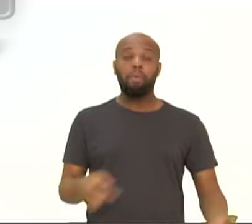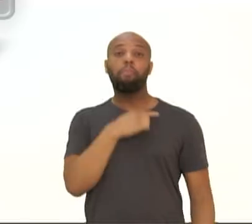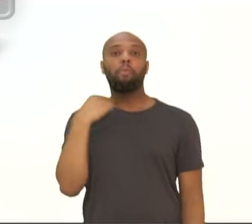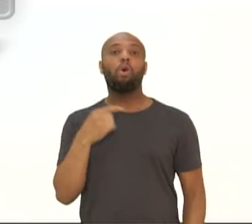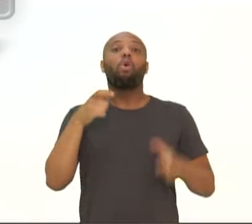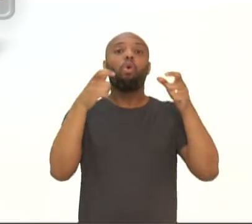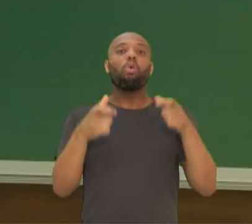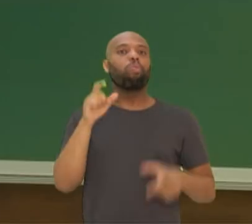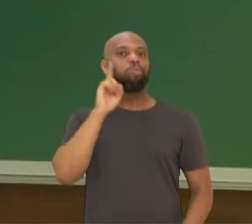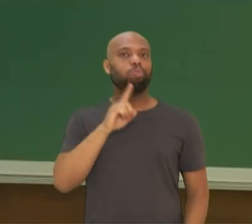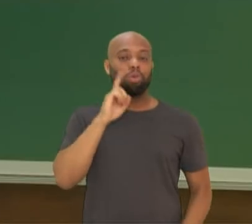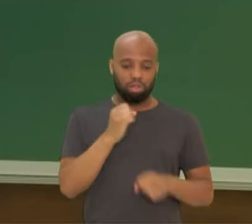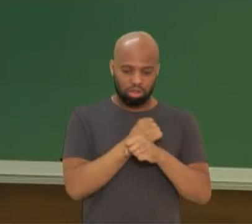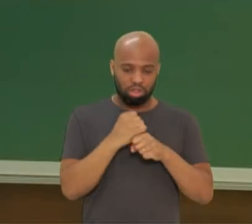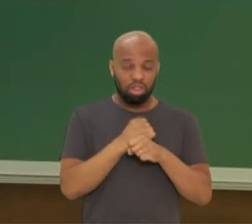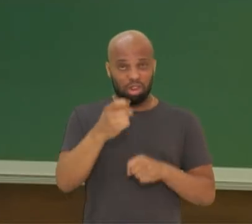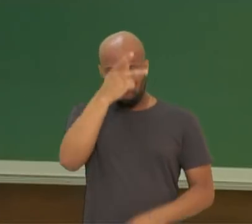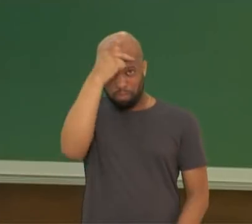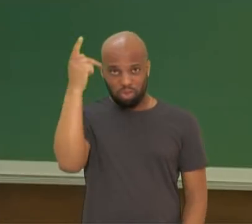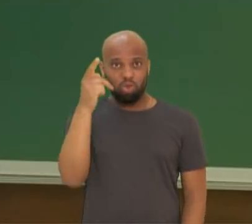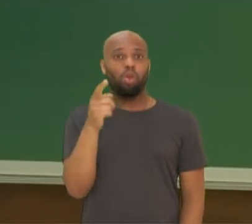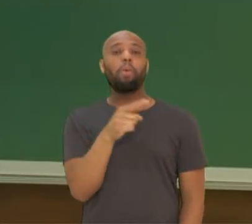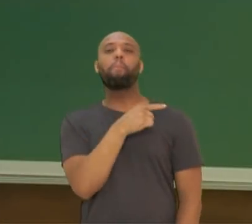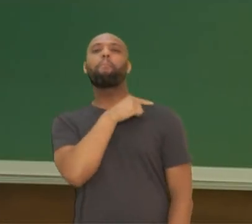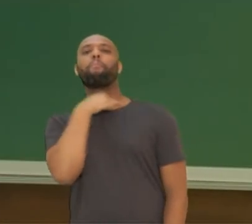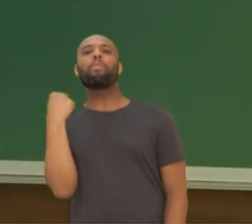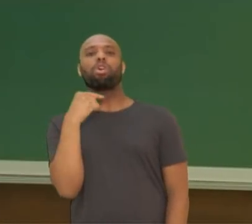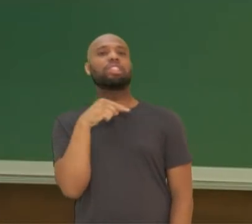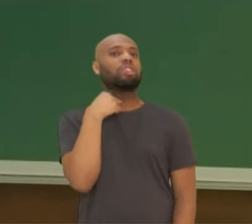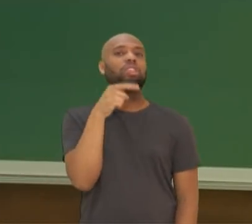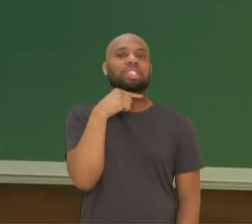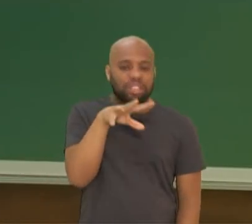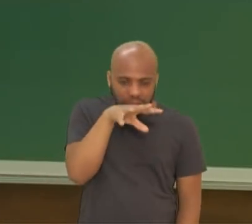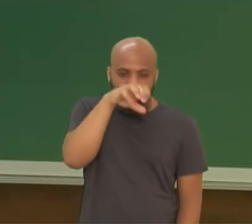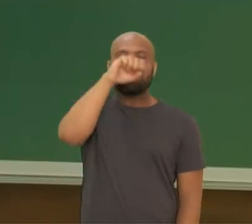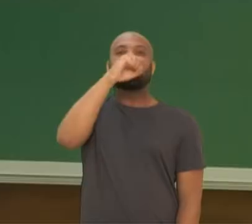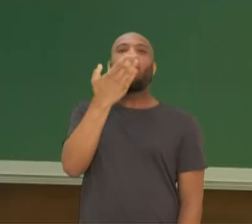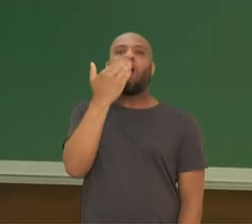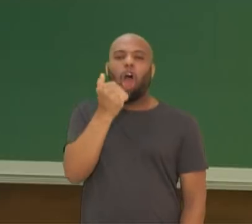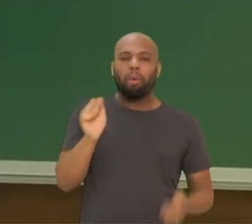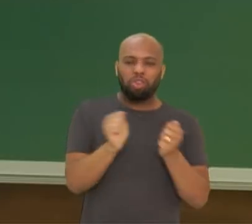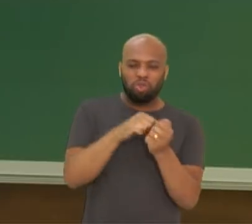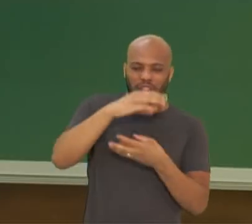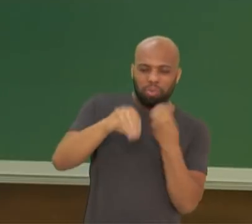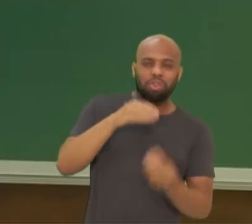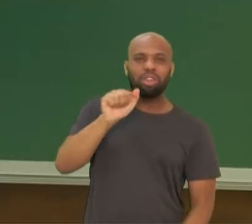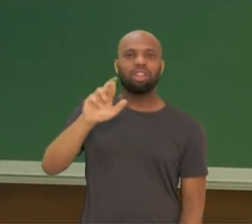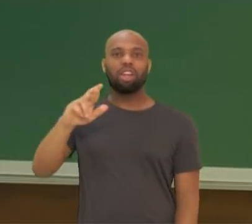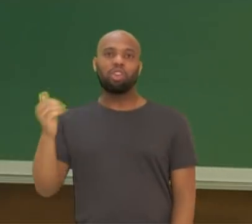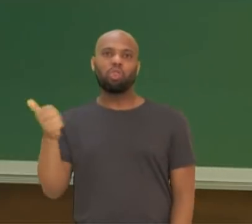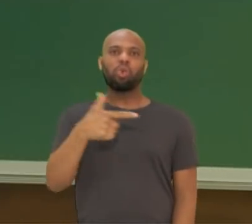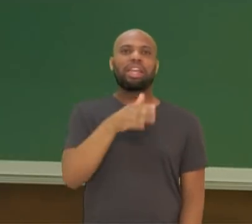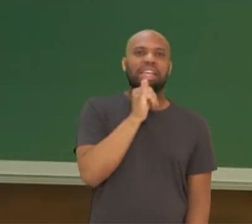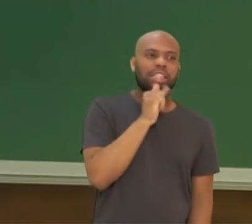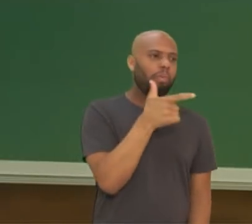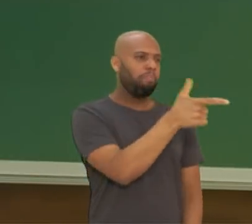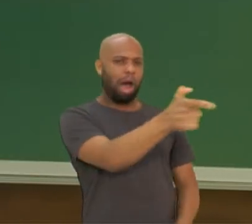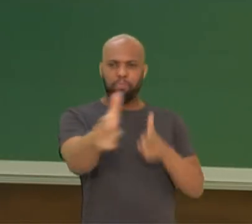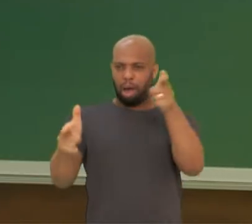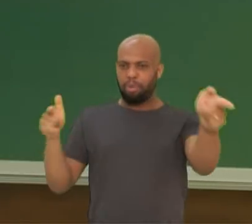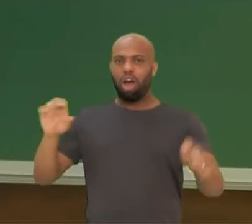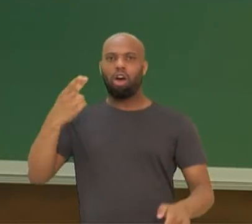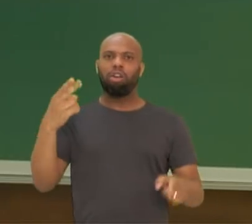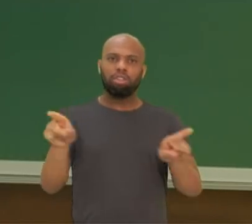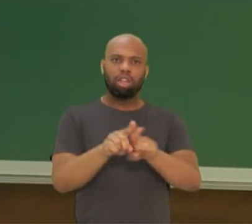seja, por ano, mais pessoas morrem afogadas, engasgadas lá, do que com acidentes com arma de fogo ou